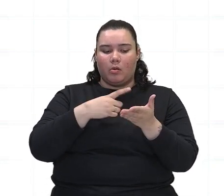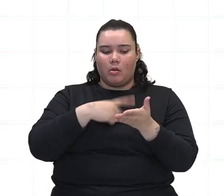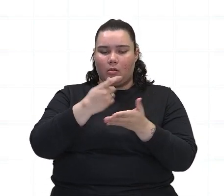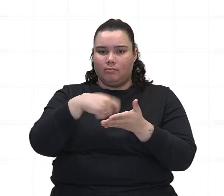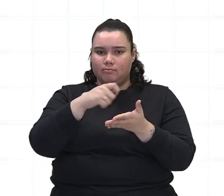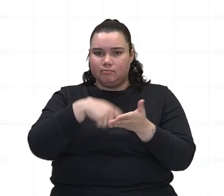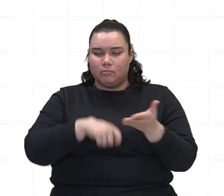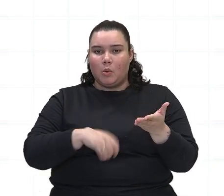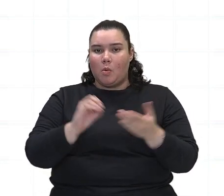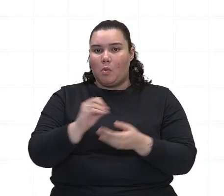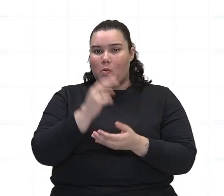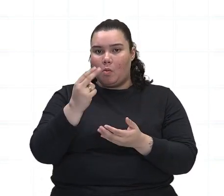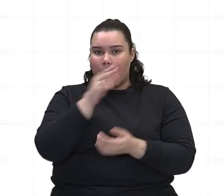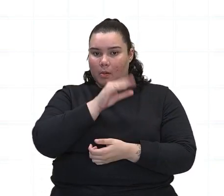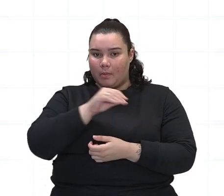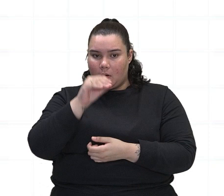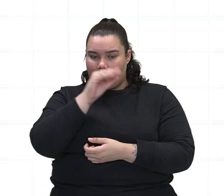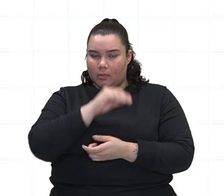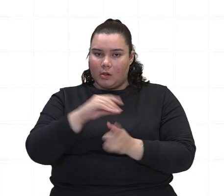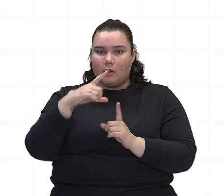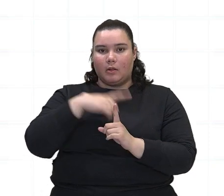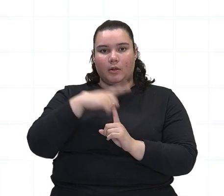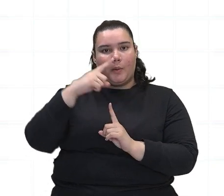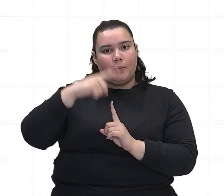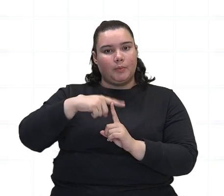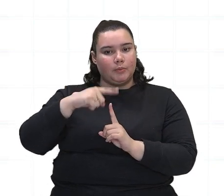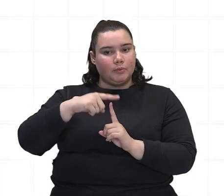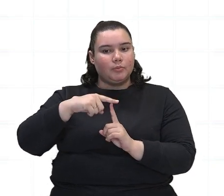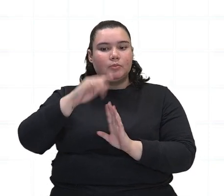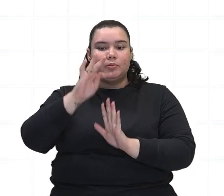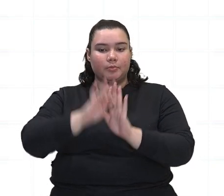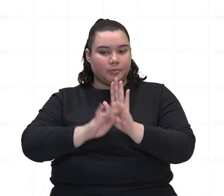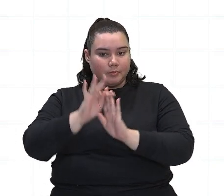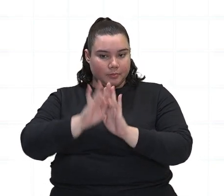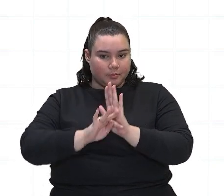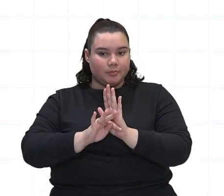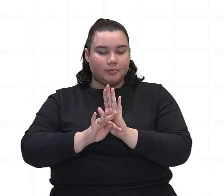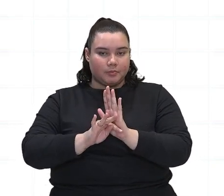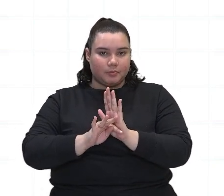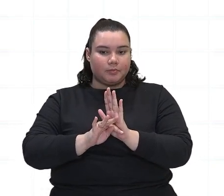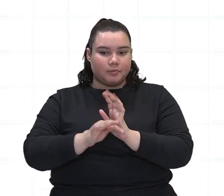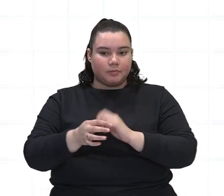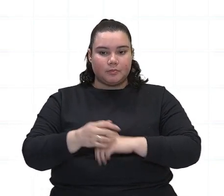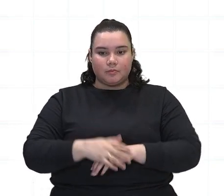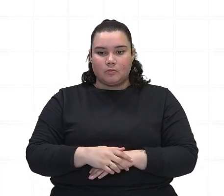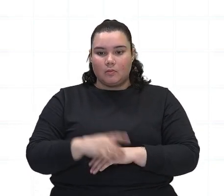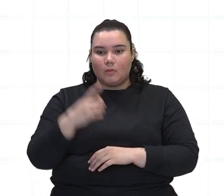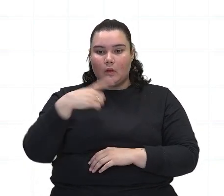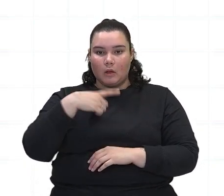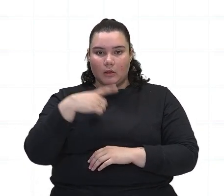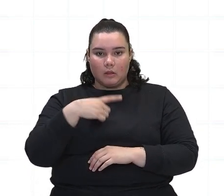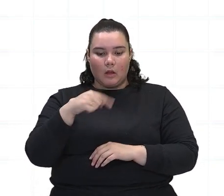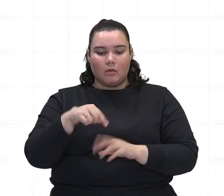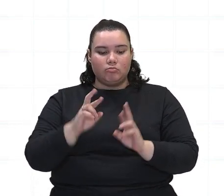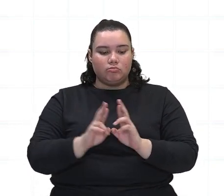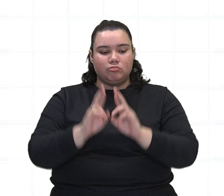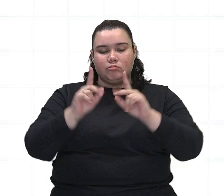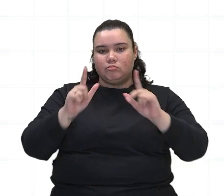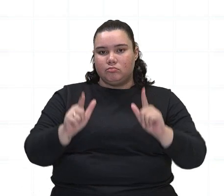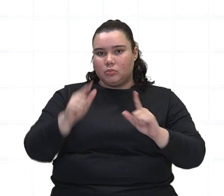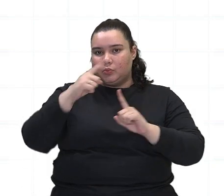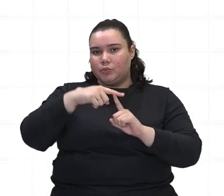eu tenho aí uma tipologia textual, né? Eu tenho essas diferentes formas